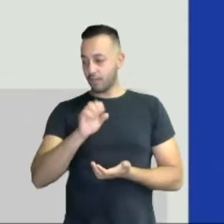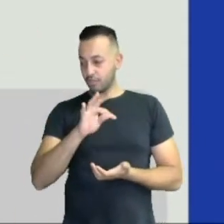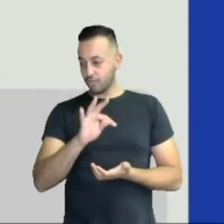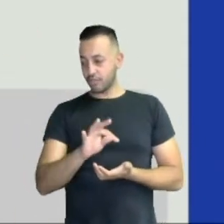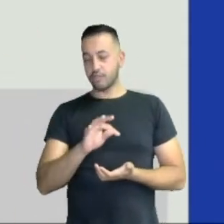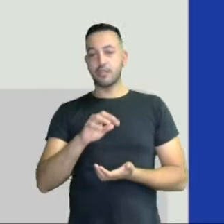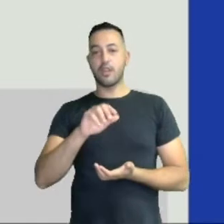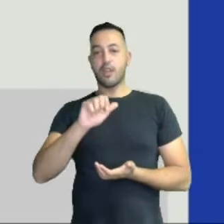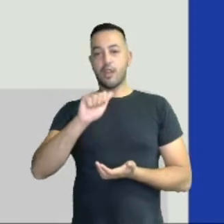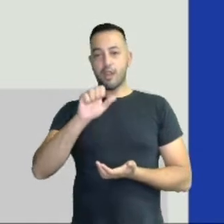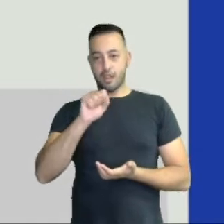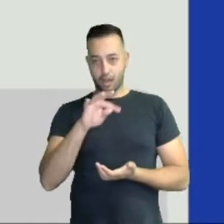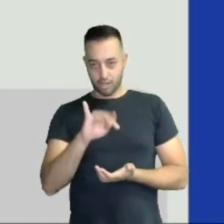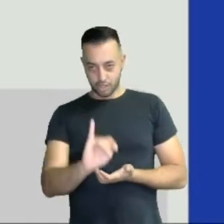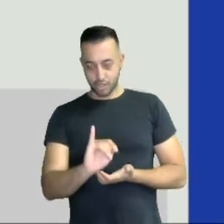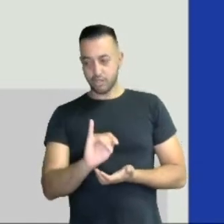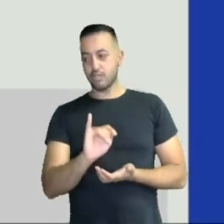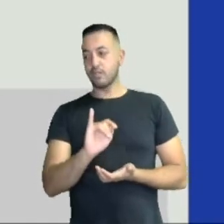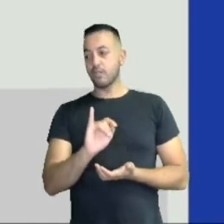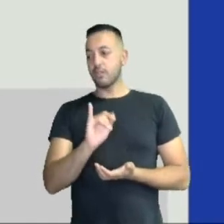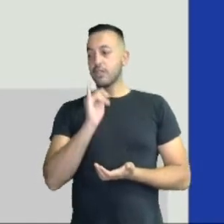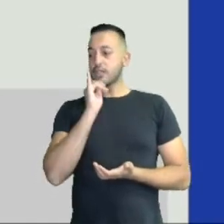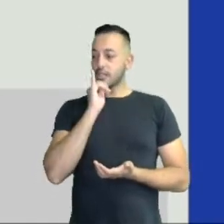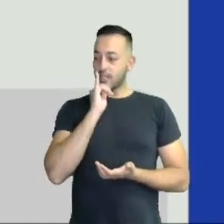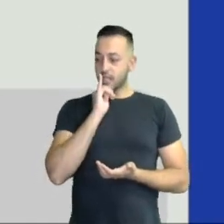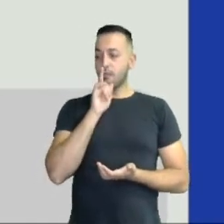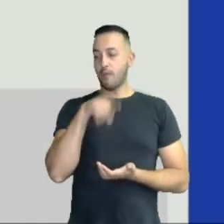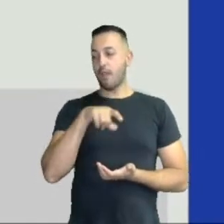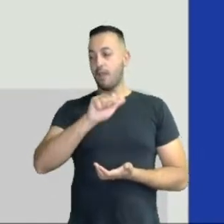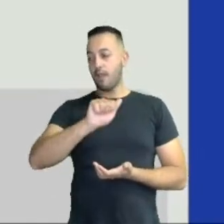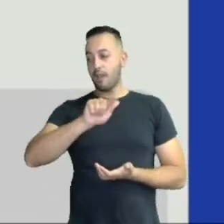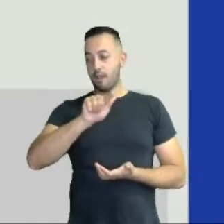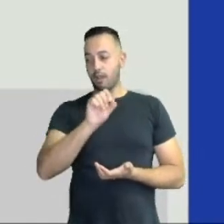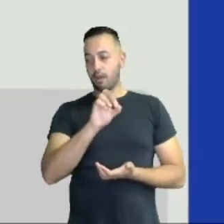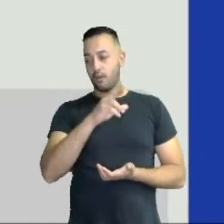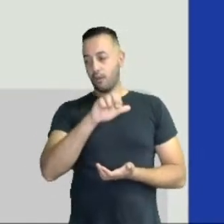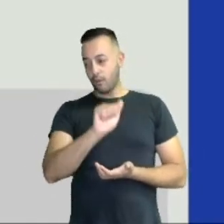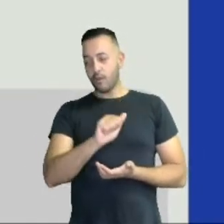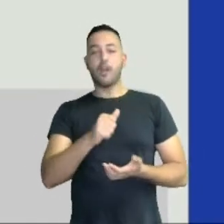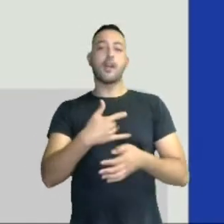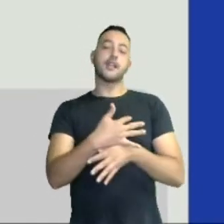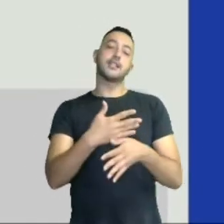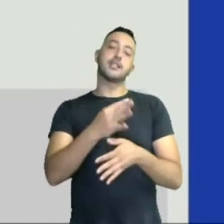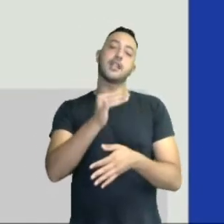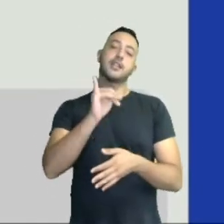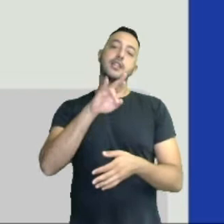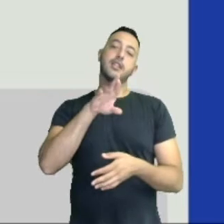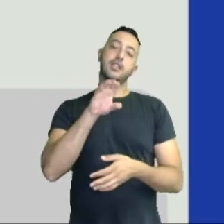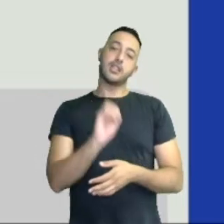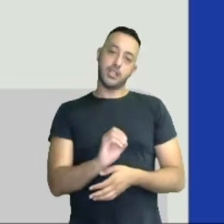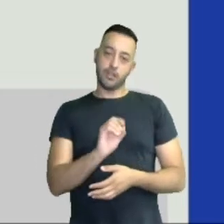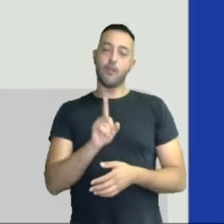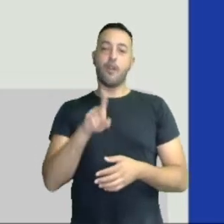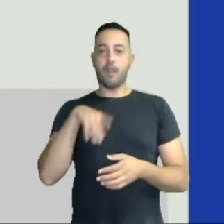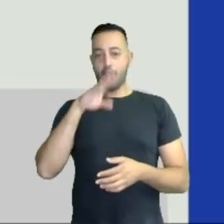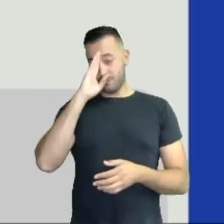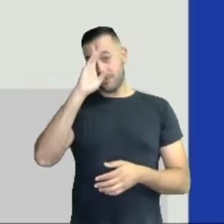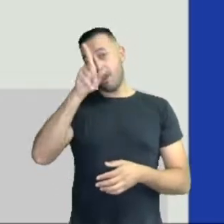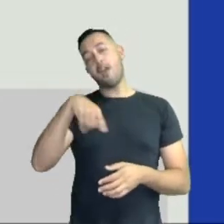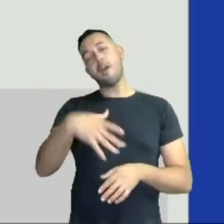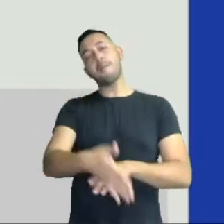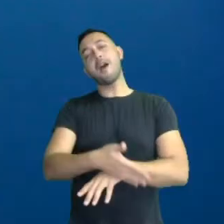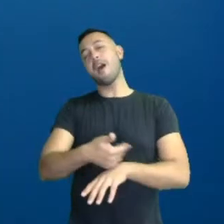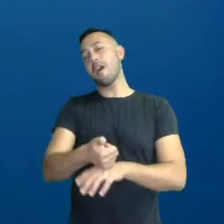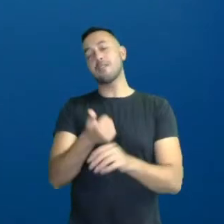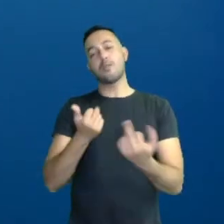É um exemplo de uma ágora, na cidade de Tiro, que tinha como função a praça central. Eram